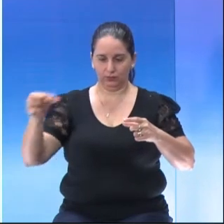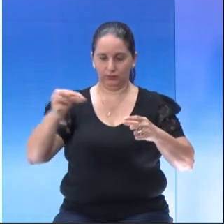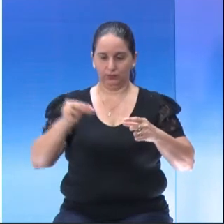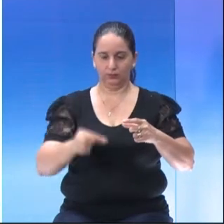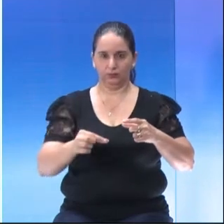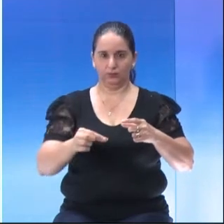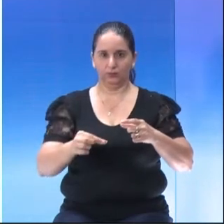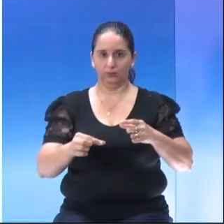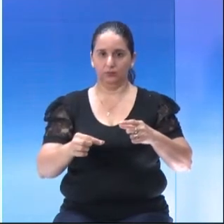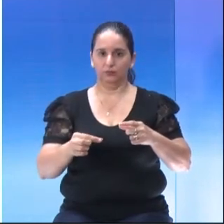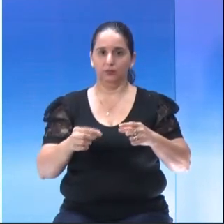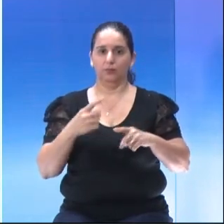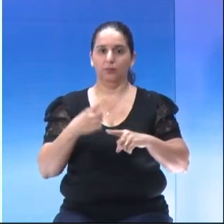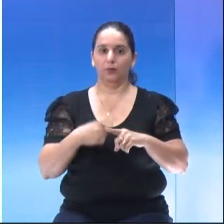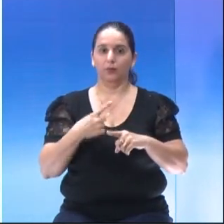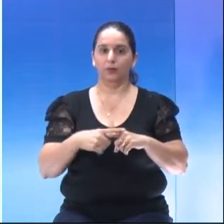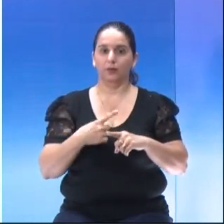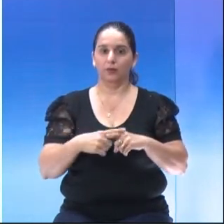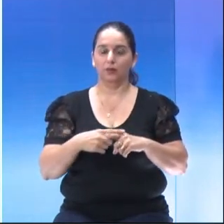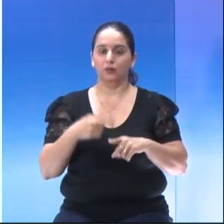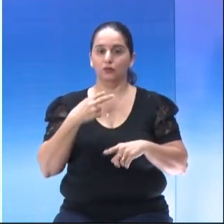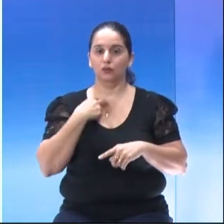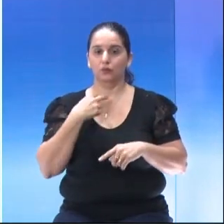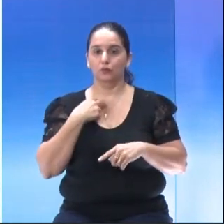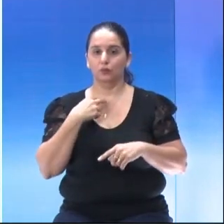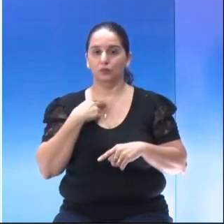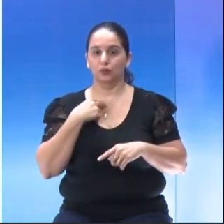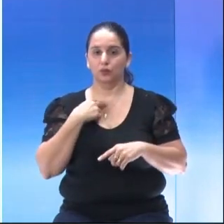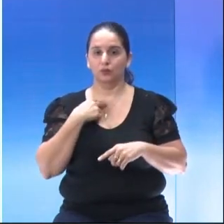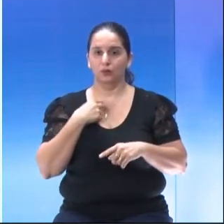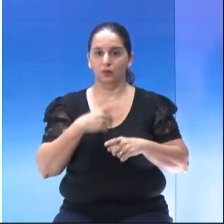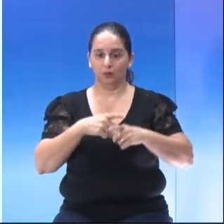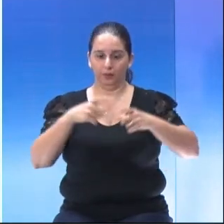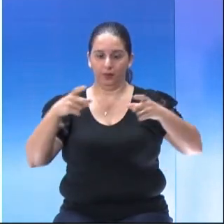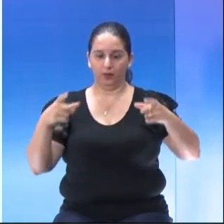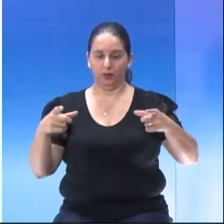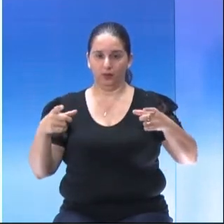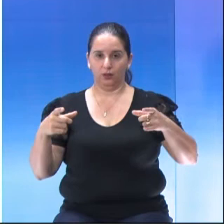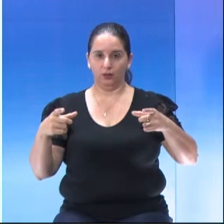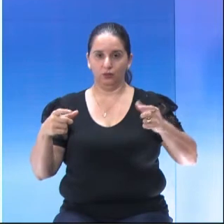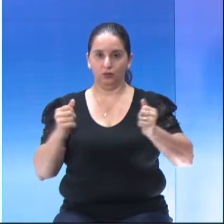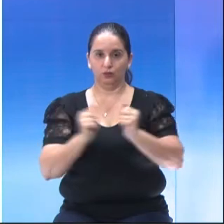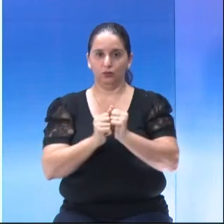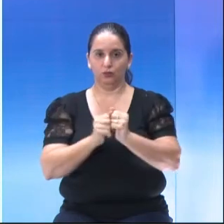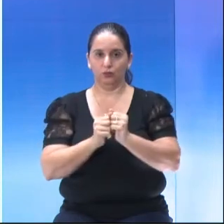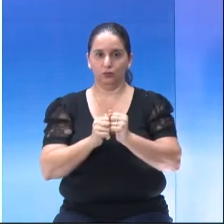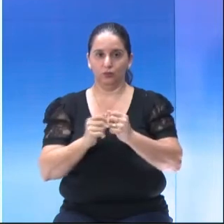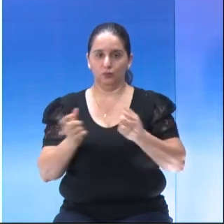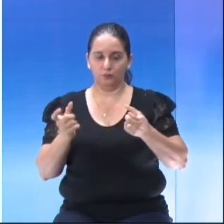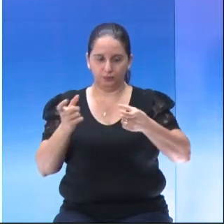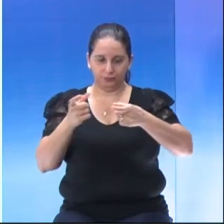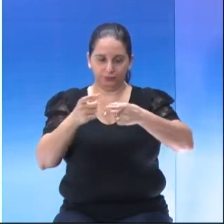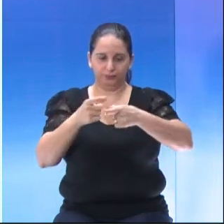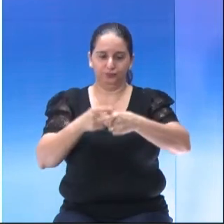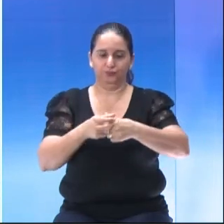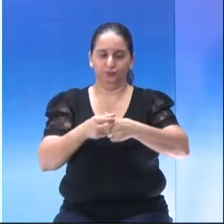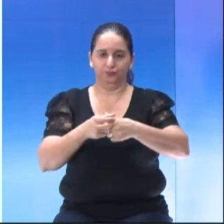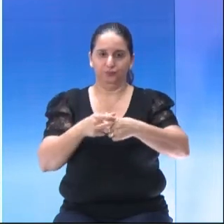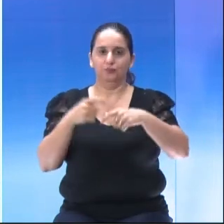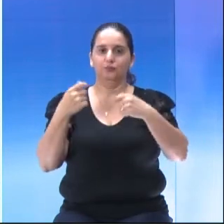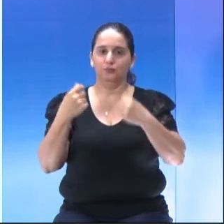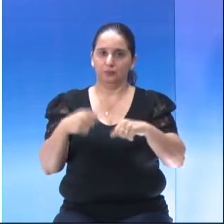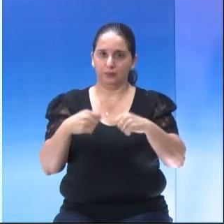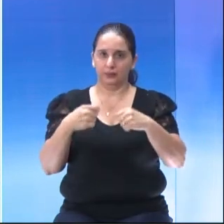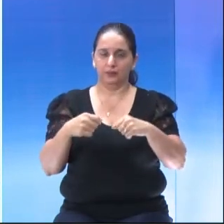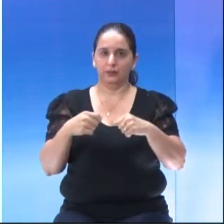meio e pegar o segundo disco e colocar em cima daquele primeiro. Por quê? Porque eu não posso colocar um disco maior em cima de um disco menor.